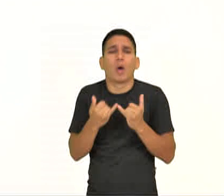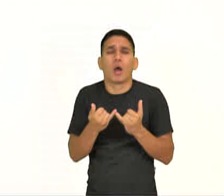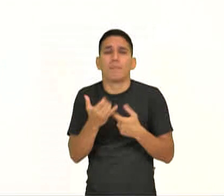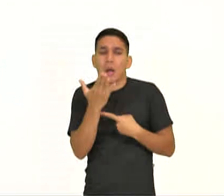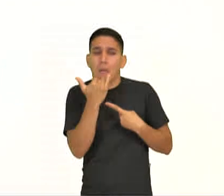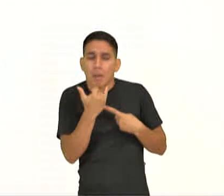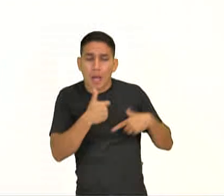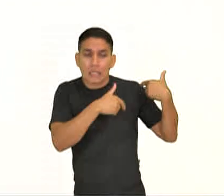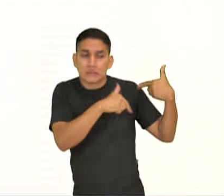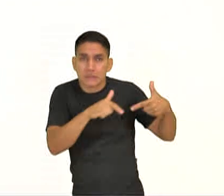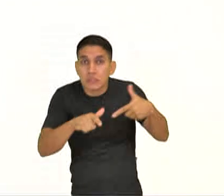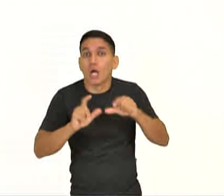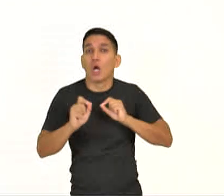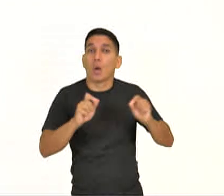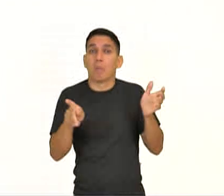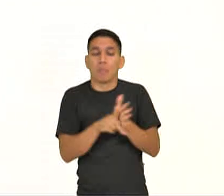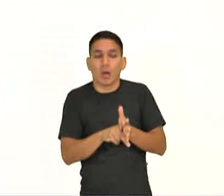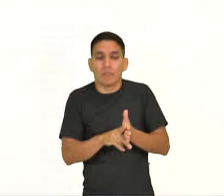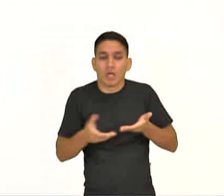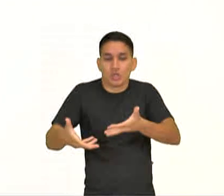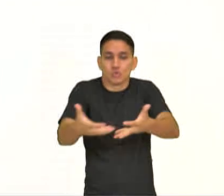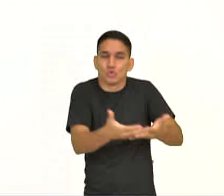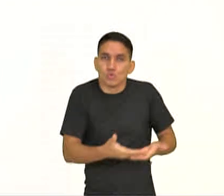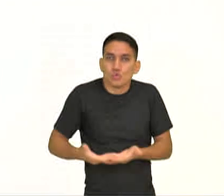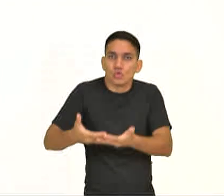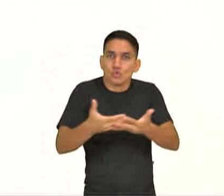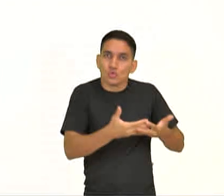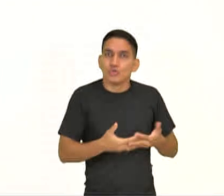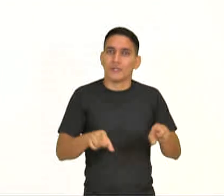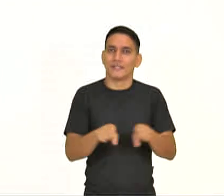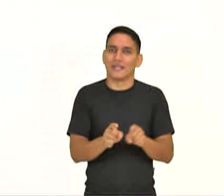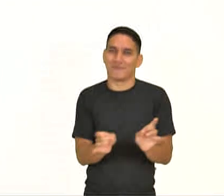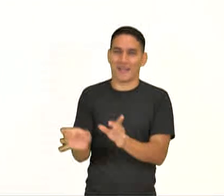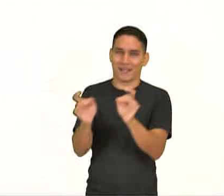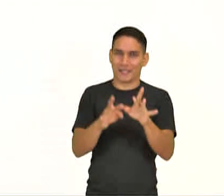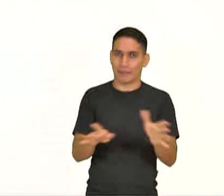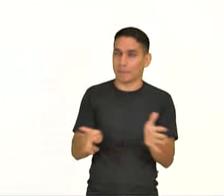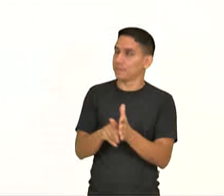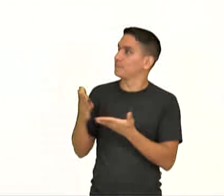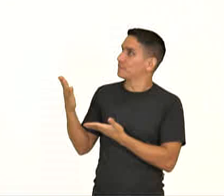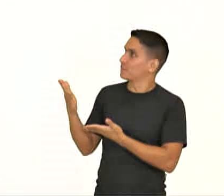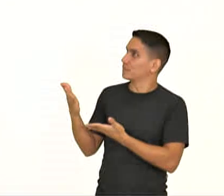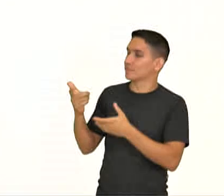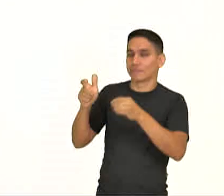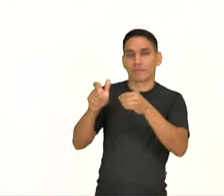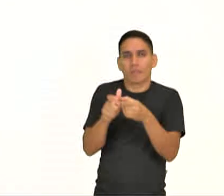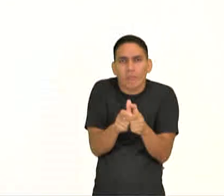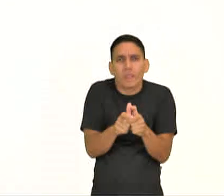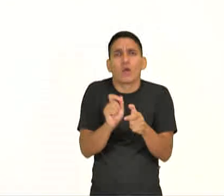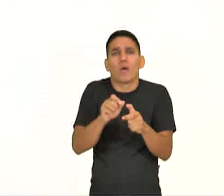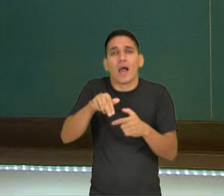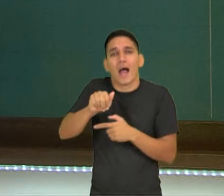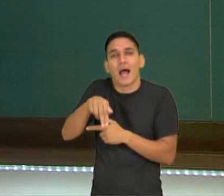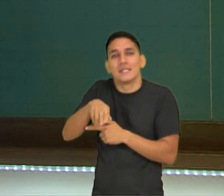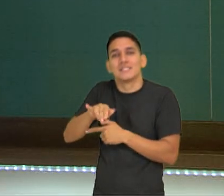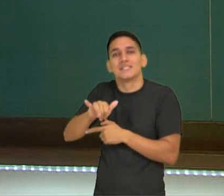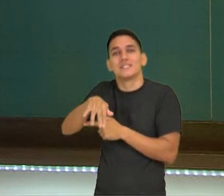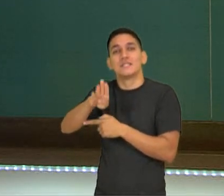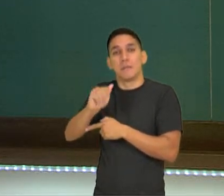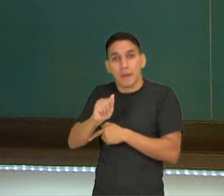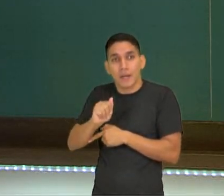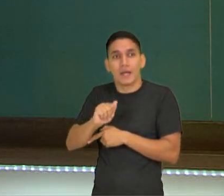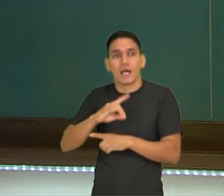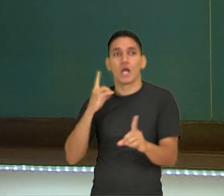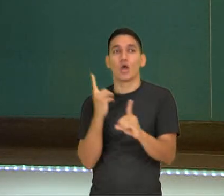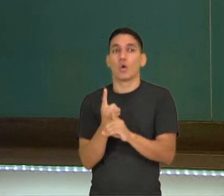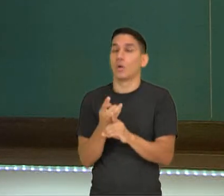dos trabalhadores das minas e comércios locais. Essa daqui fica na vila de Aniba. Foi encontrada uma tumba de Penenuti,